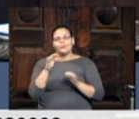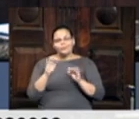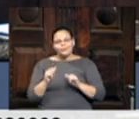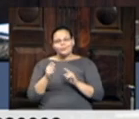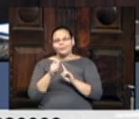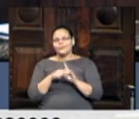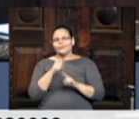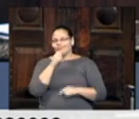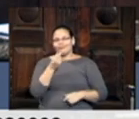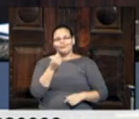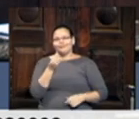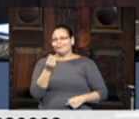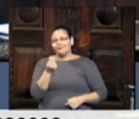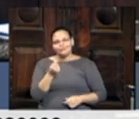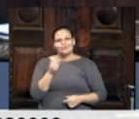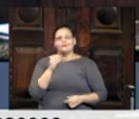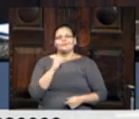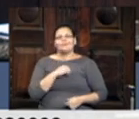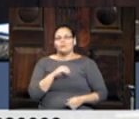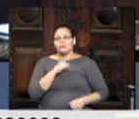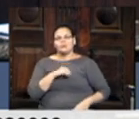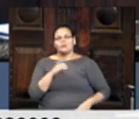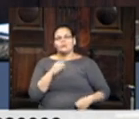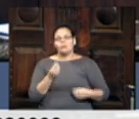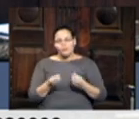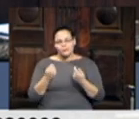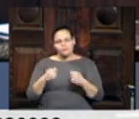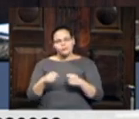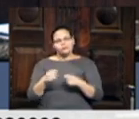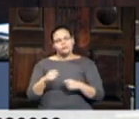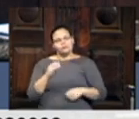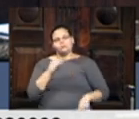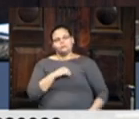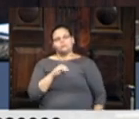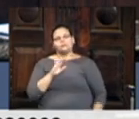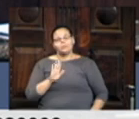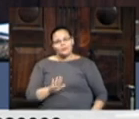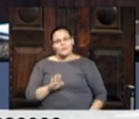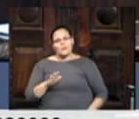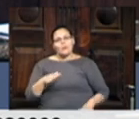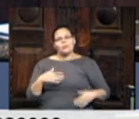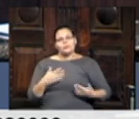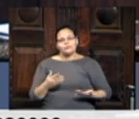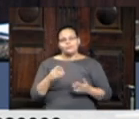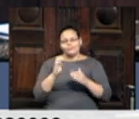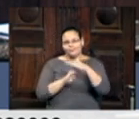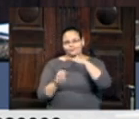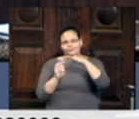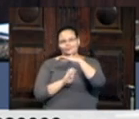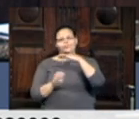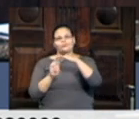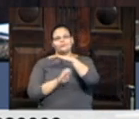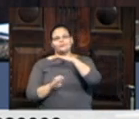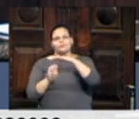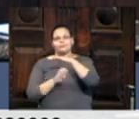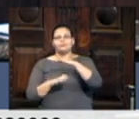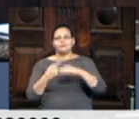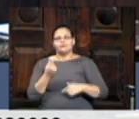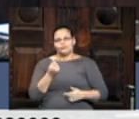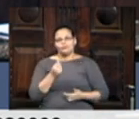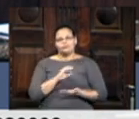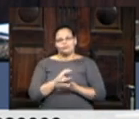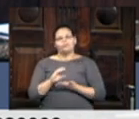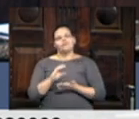tem o dinheiro recebido como devia. Agora, para as empresas, aí o dinheiro